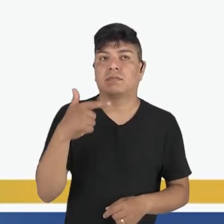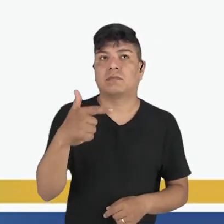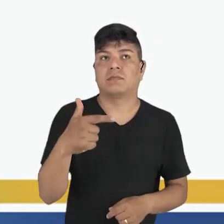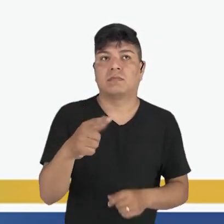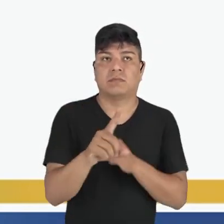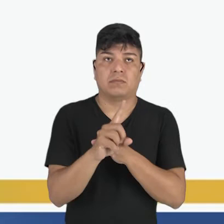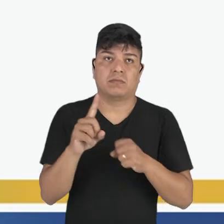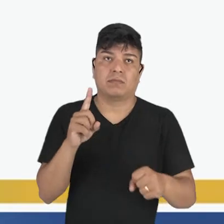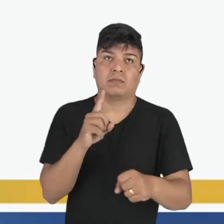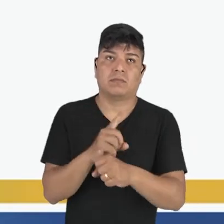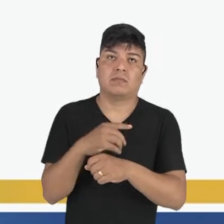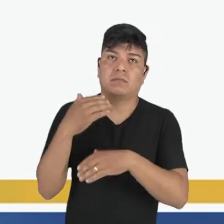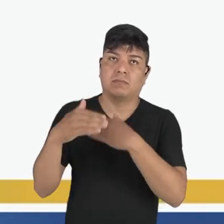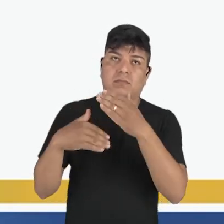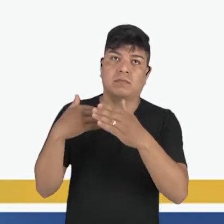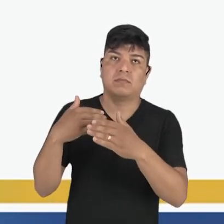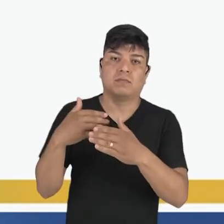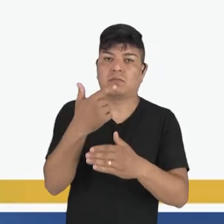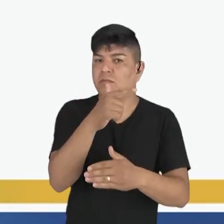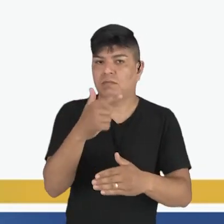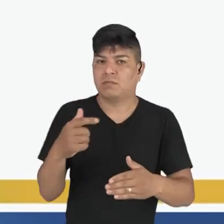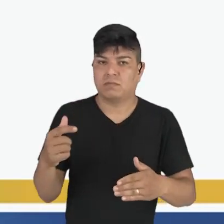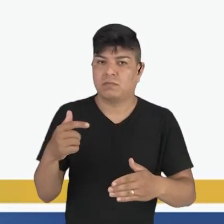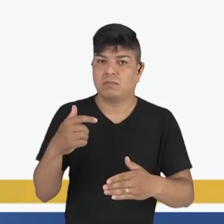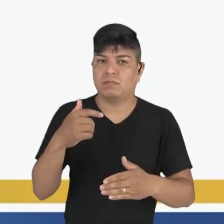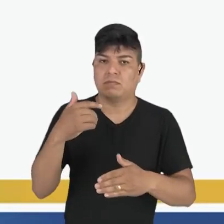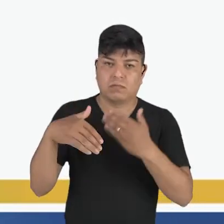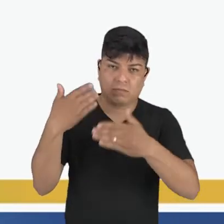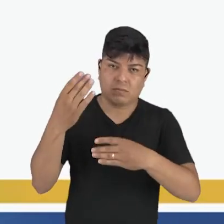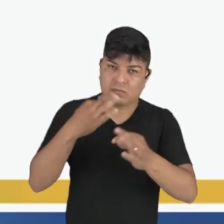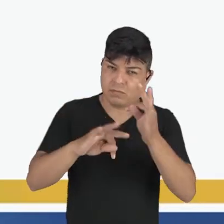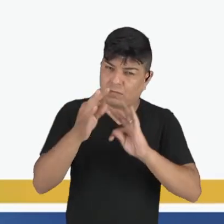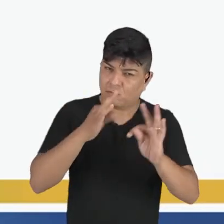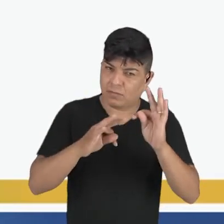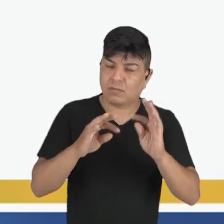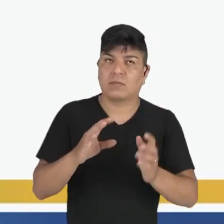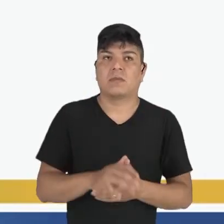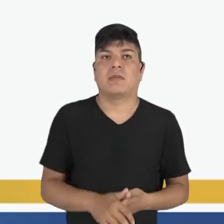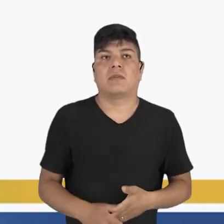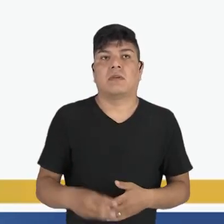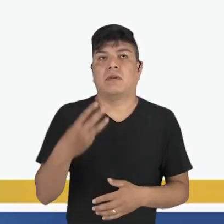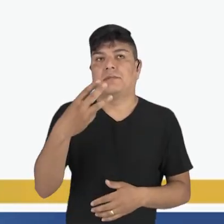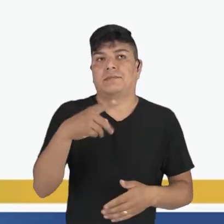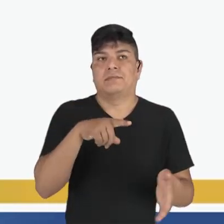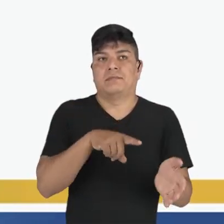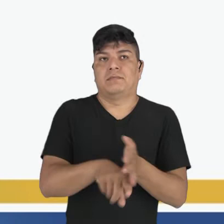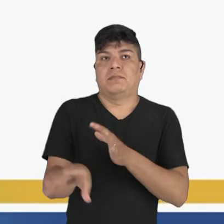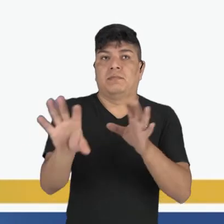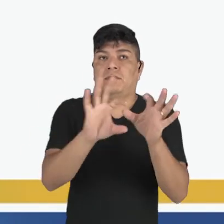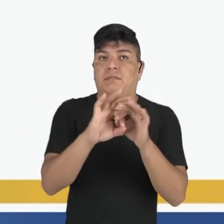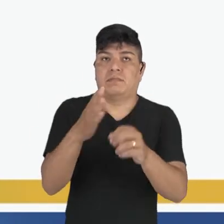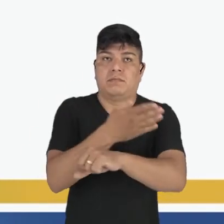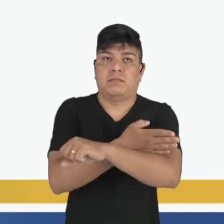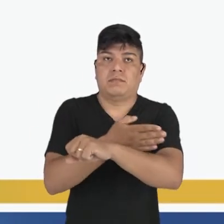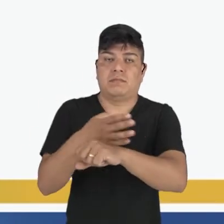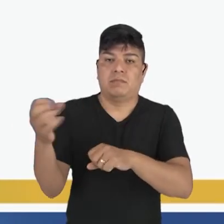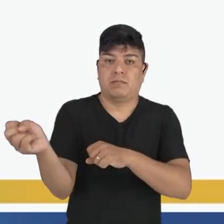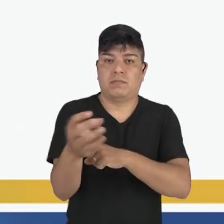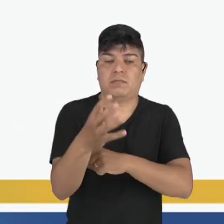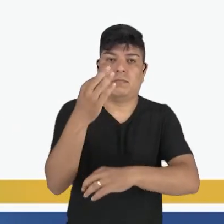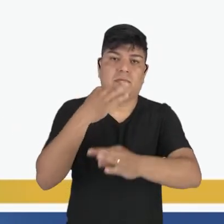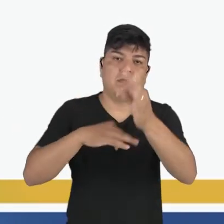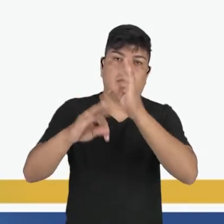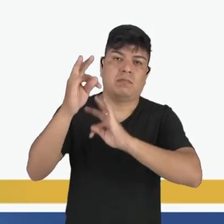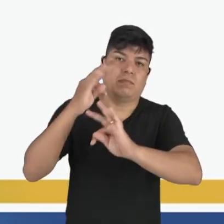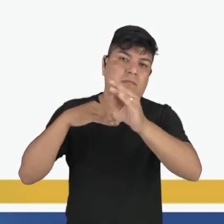Uma sociedade progride sem avanços tecnológicos? 3. É possível aliar o tradicional ao avanço